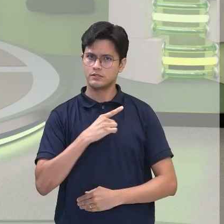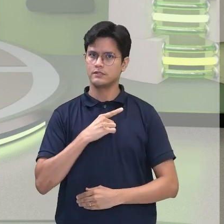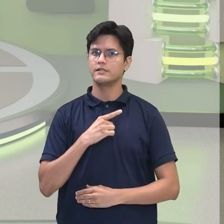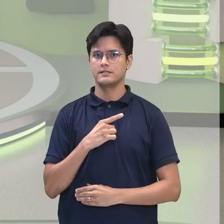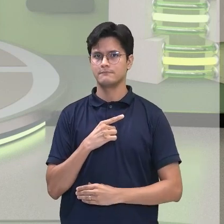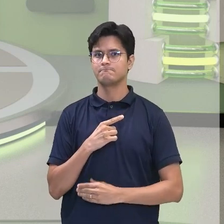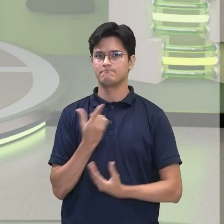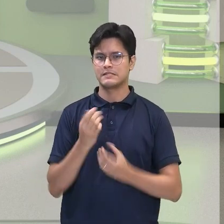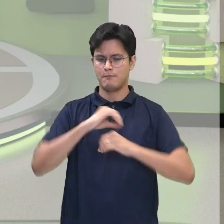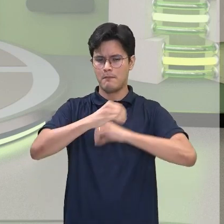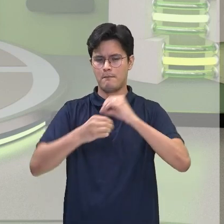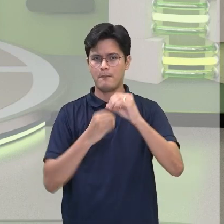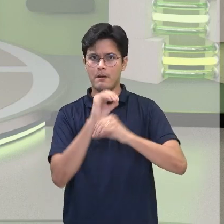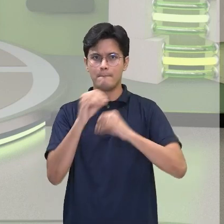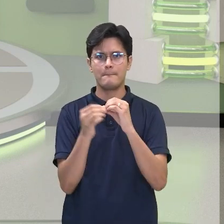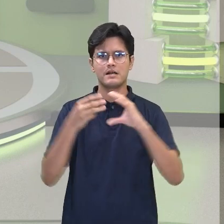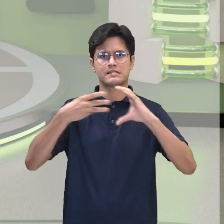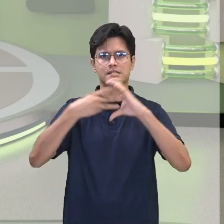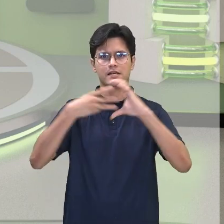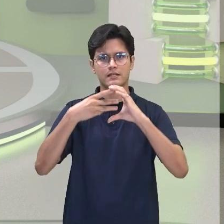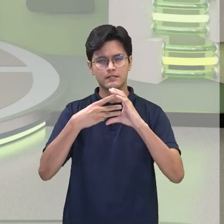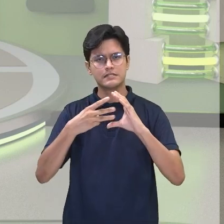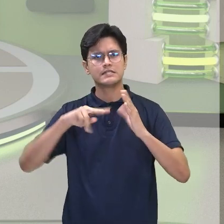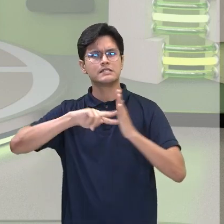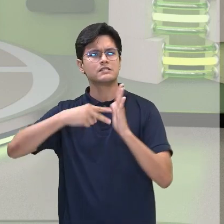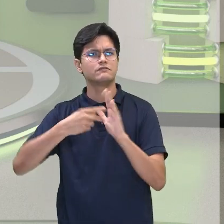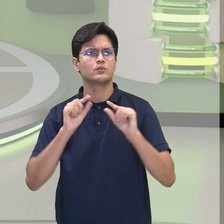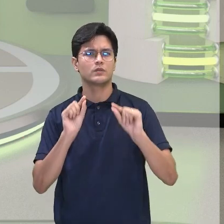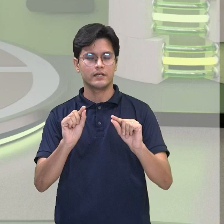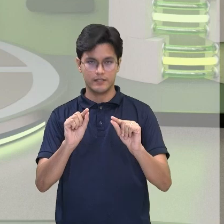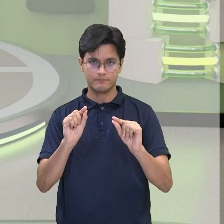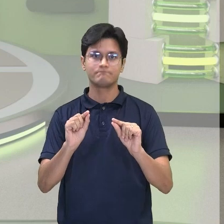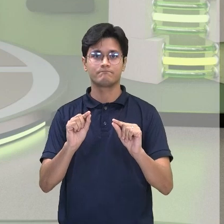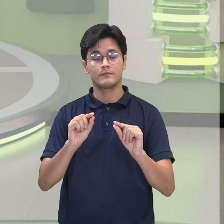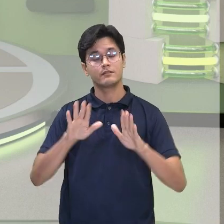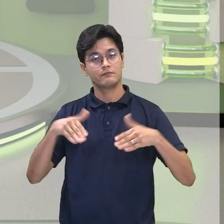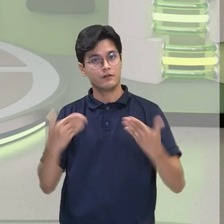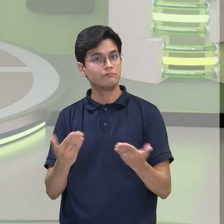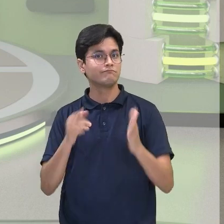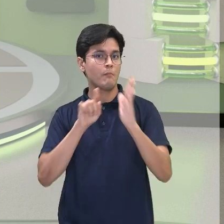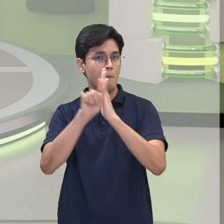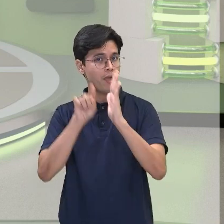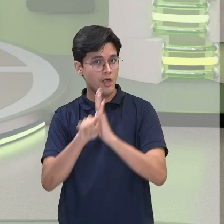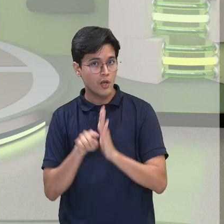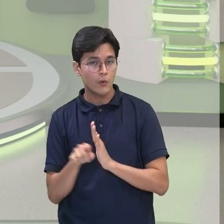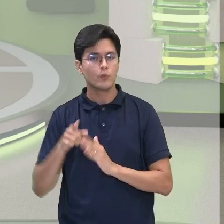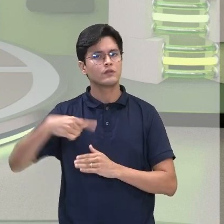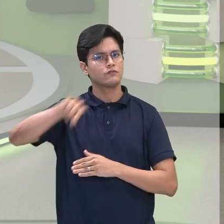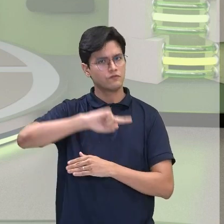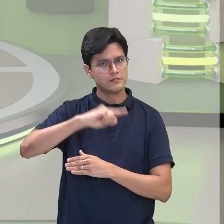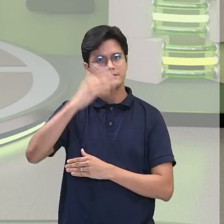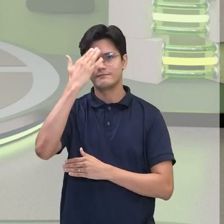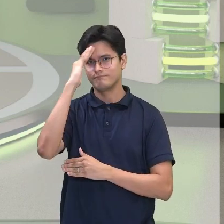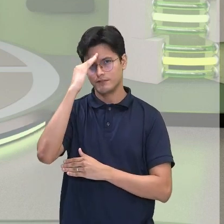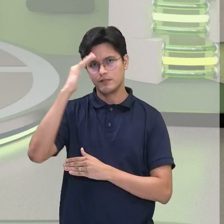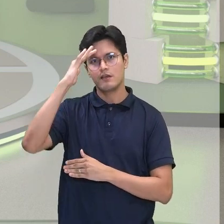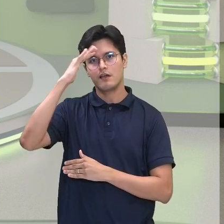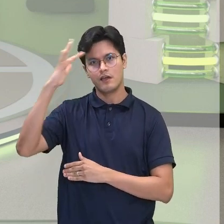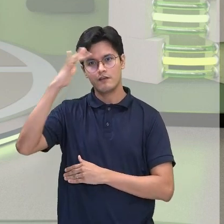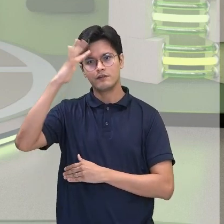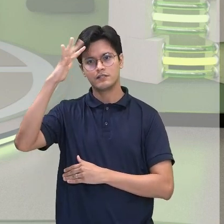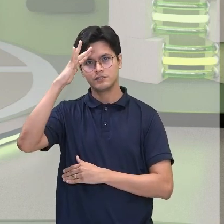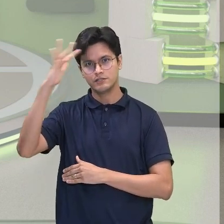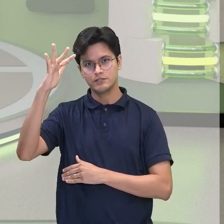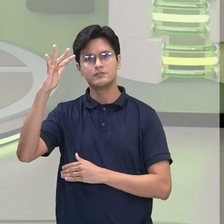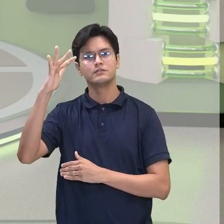isso significa para vocês, né? São perguntas de reflexão para que vocês entendam como